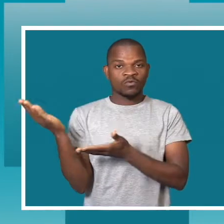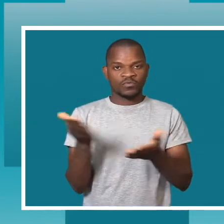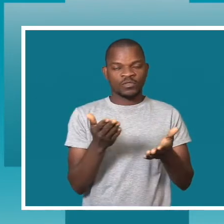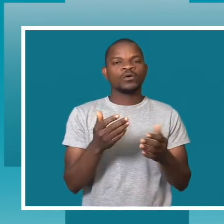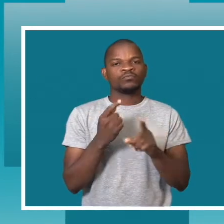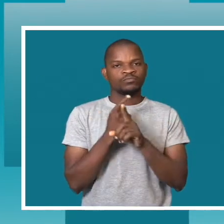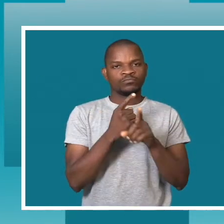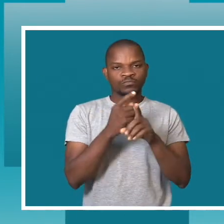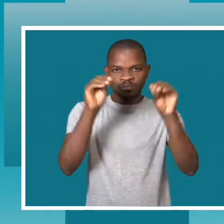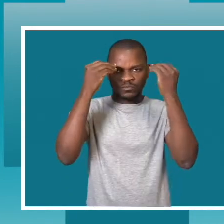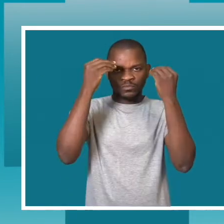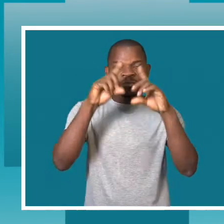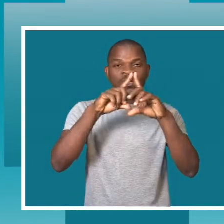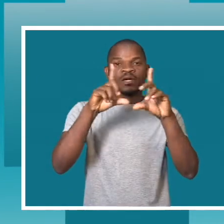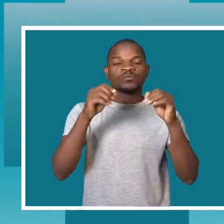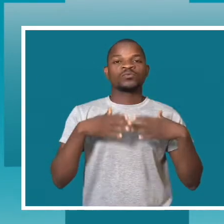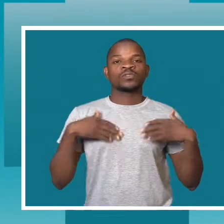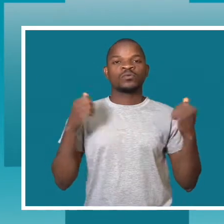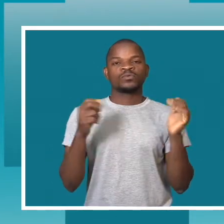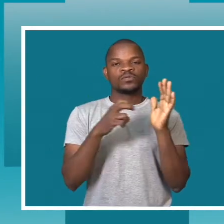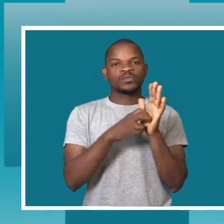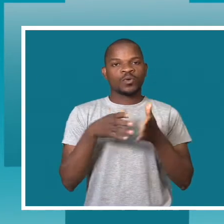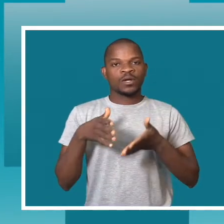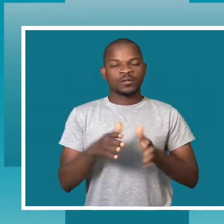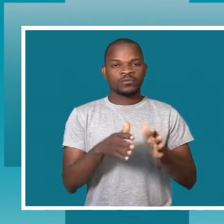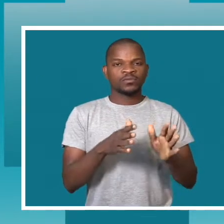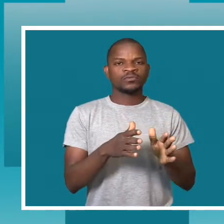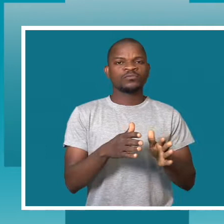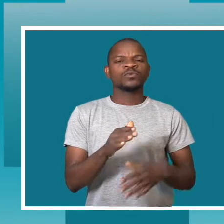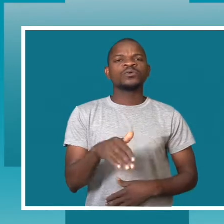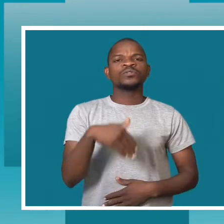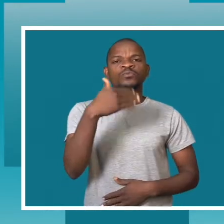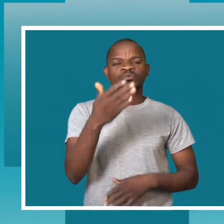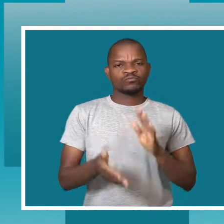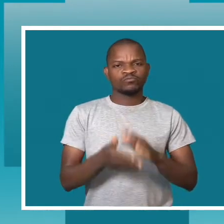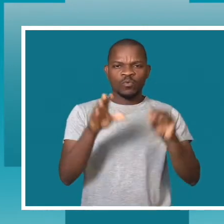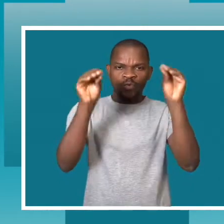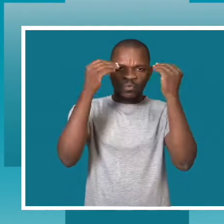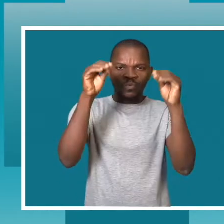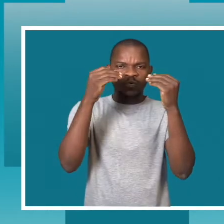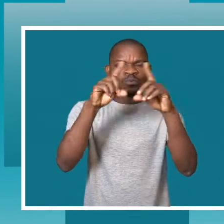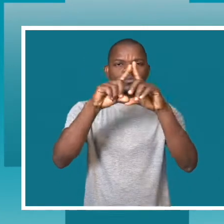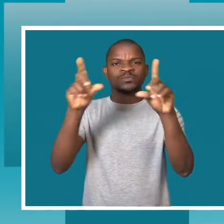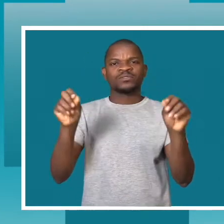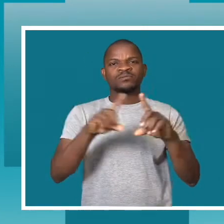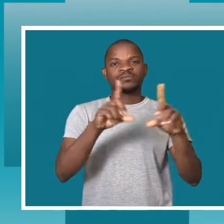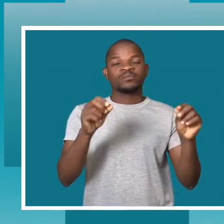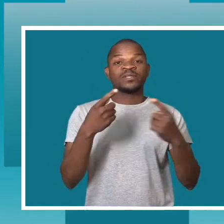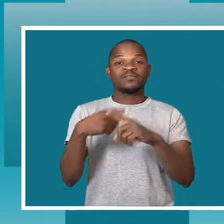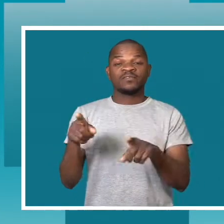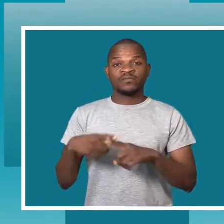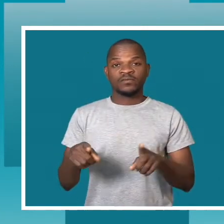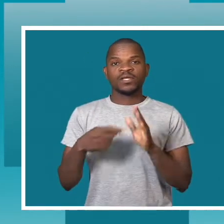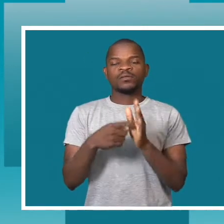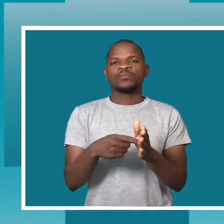fui chamado a uma formação em prol da saúde sexual e reprodutiva. Daí que tivemos uma formação e também tivemos vários